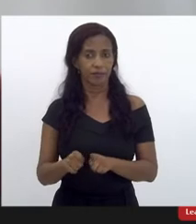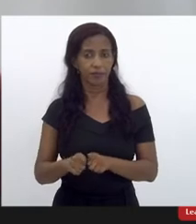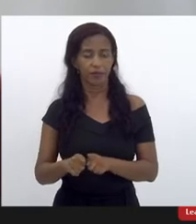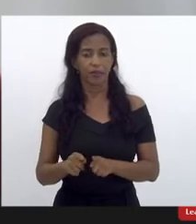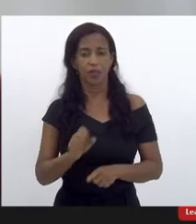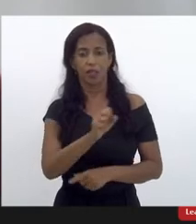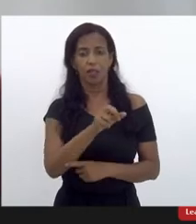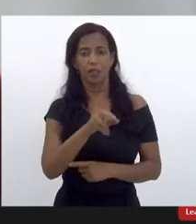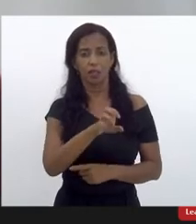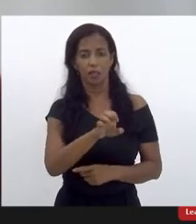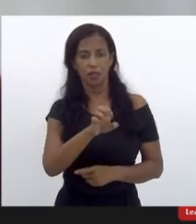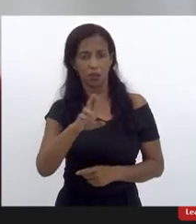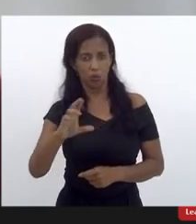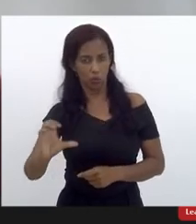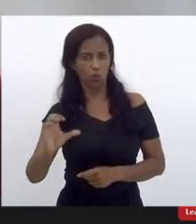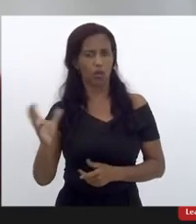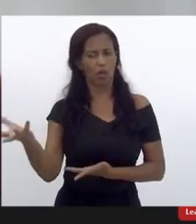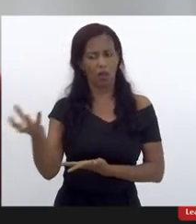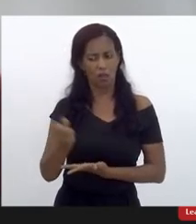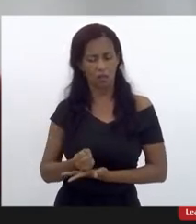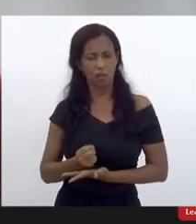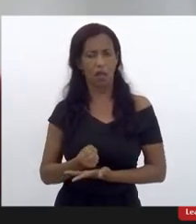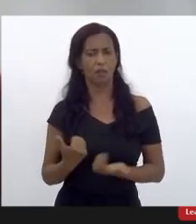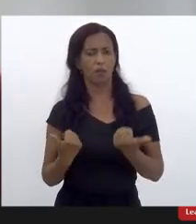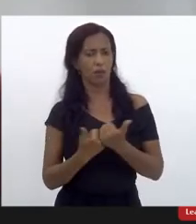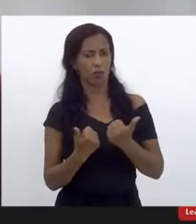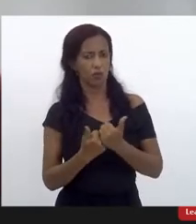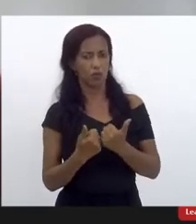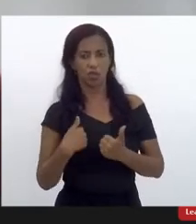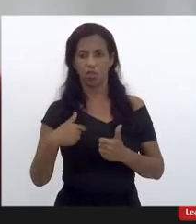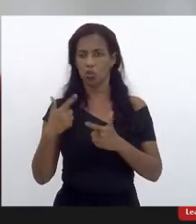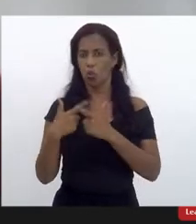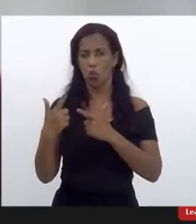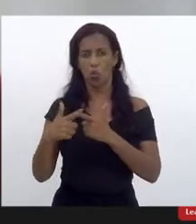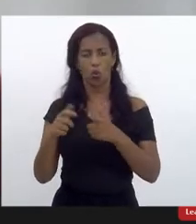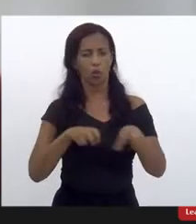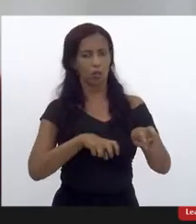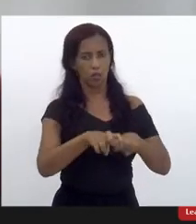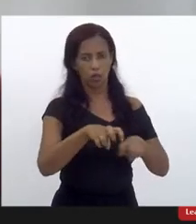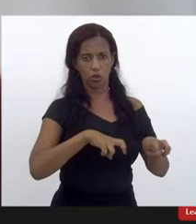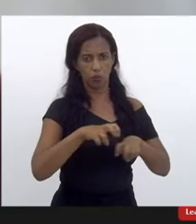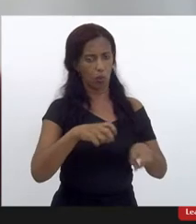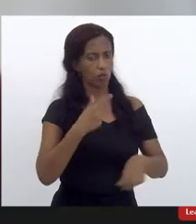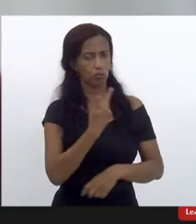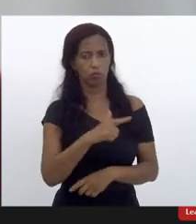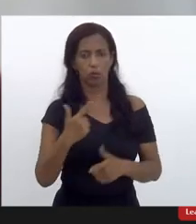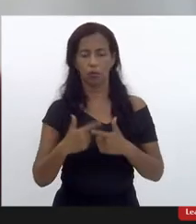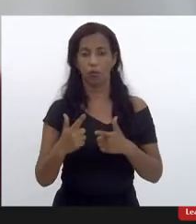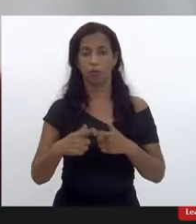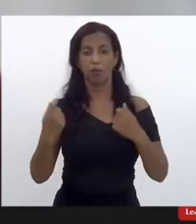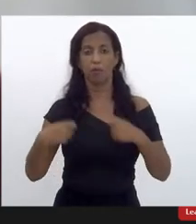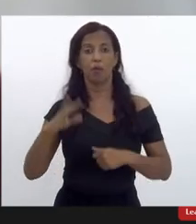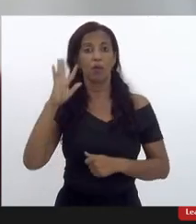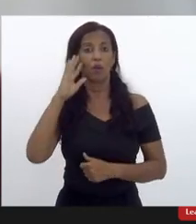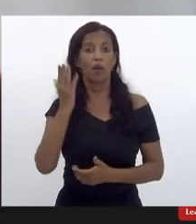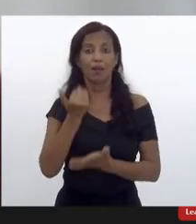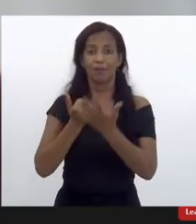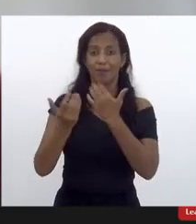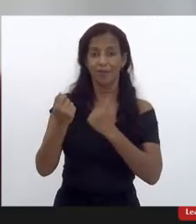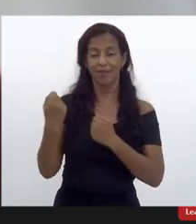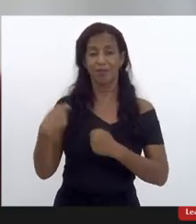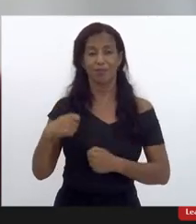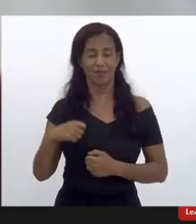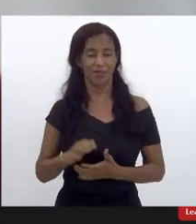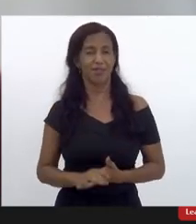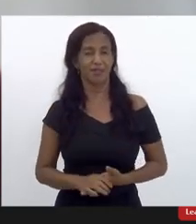SEDUC recebe ali, o auxílio alimentação, nós não temos problemas com o auxílio transporte da rede, né? Mas precisamos resolver o auxílio alimentação